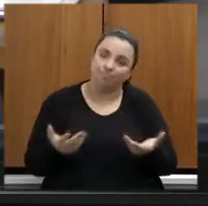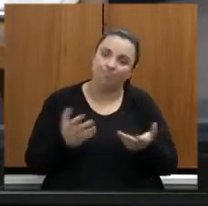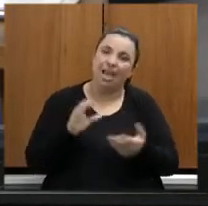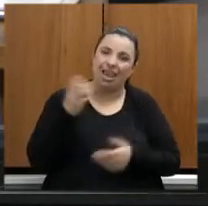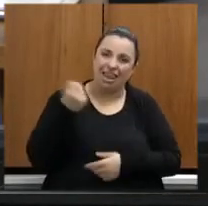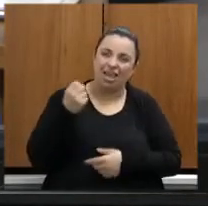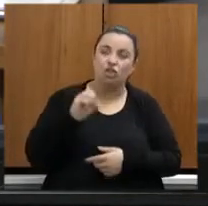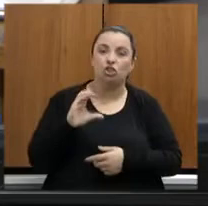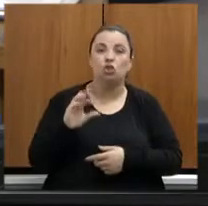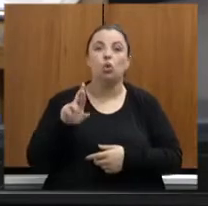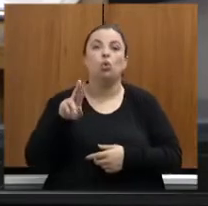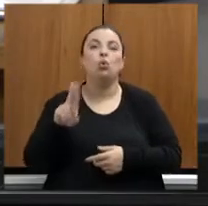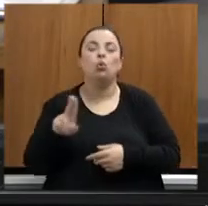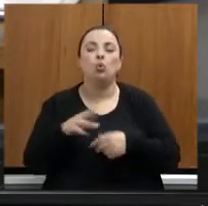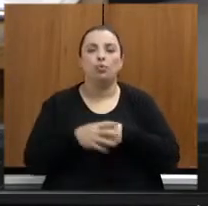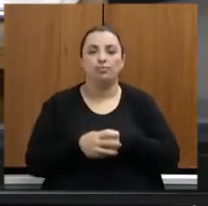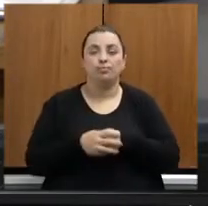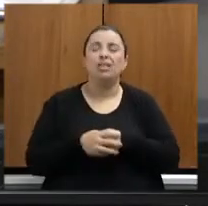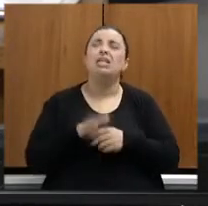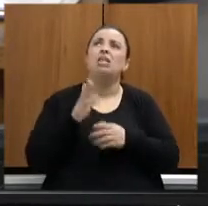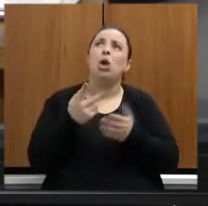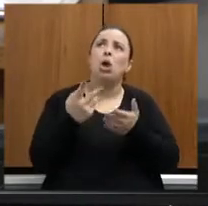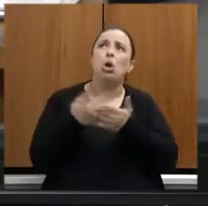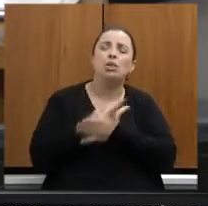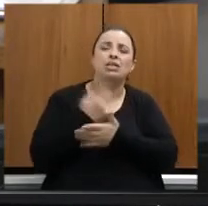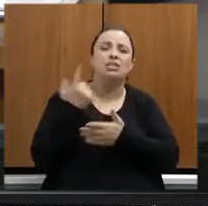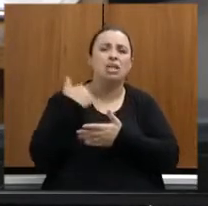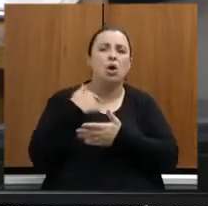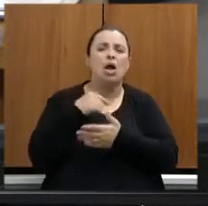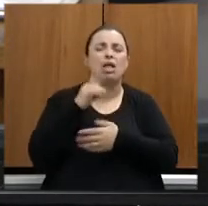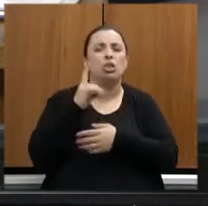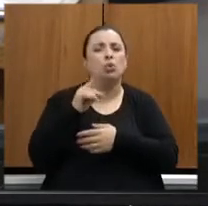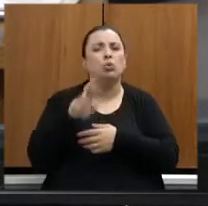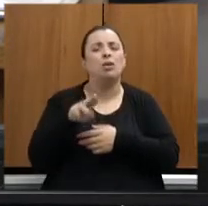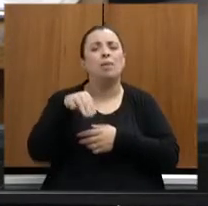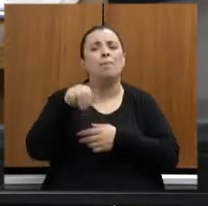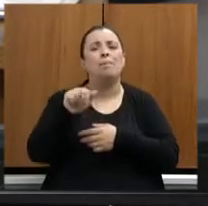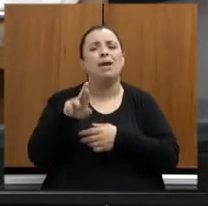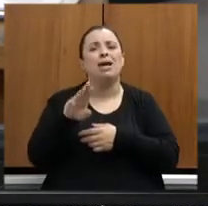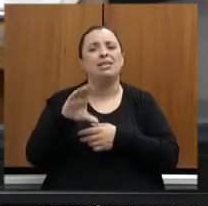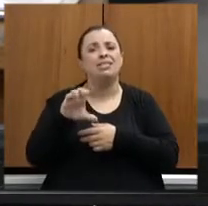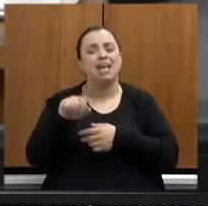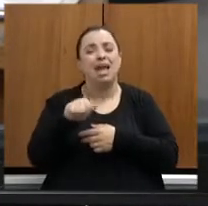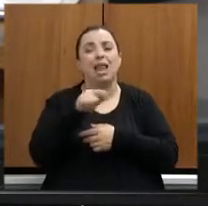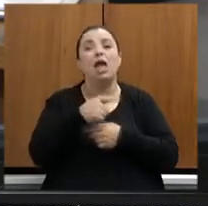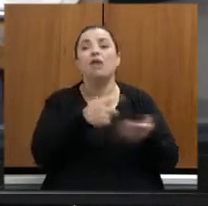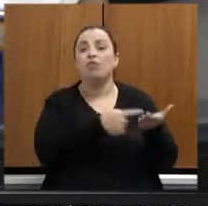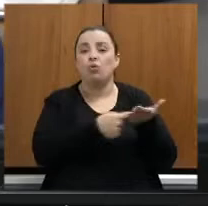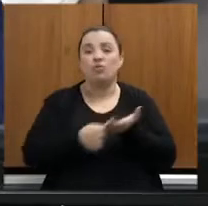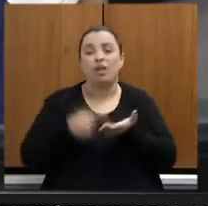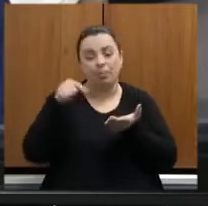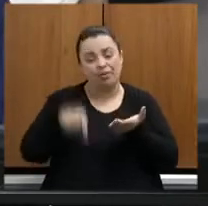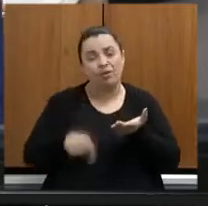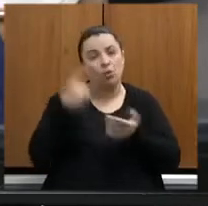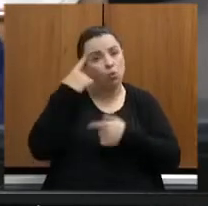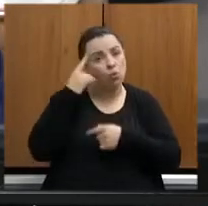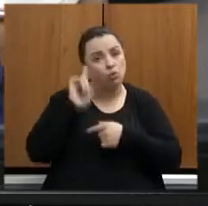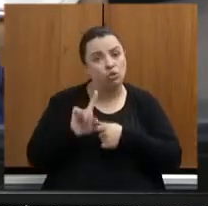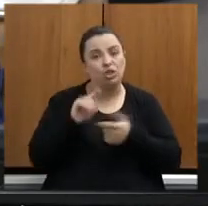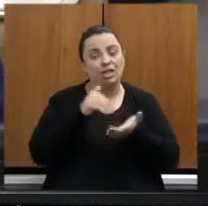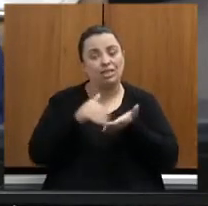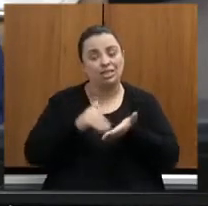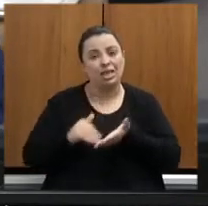Ministério da Agricultura Doutora Marcela foi convidado pela secretaria para vir aqui para passar um dia com a gente aqui para poder